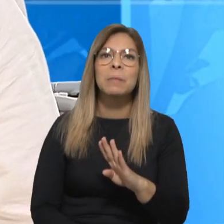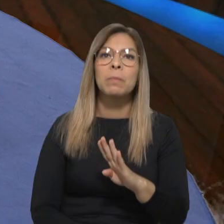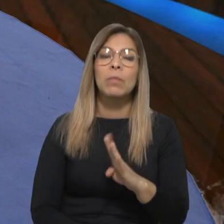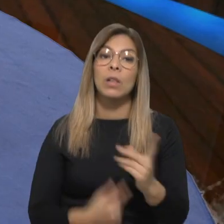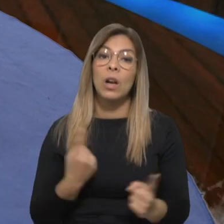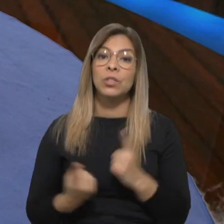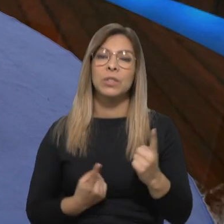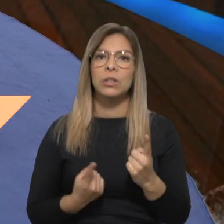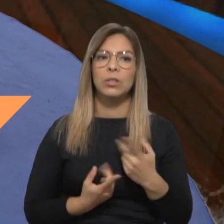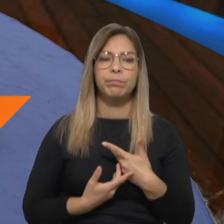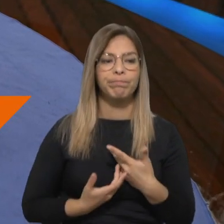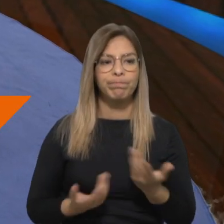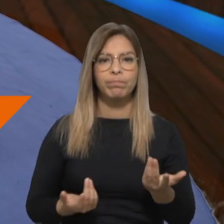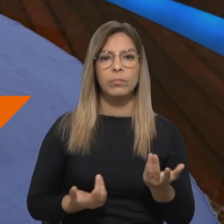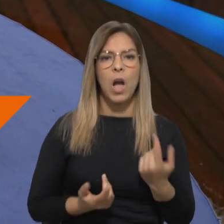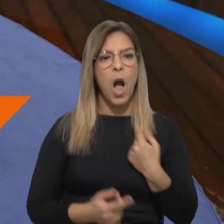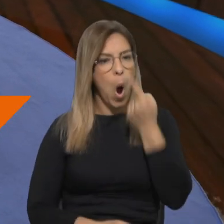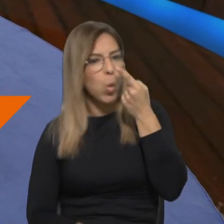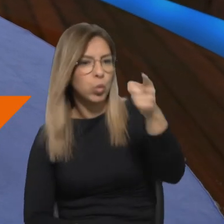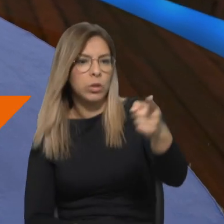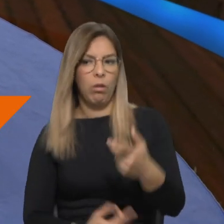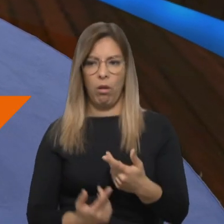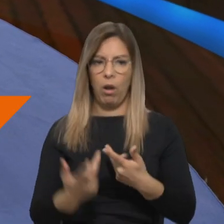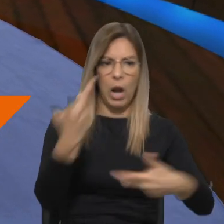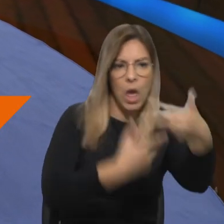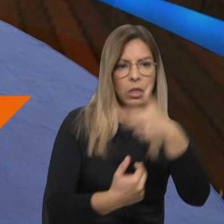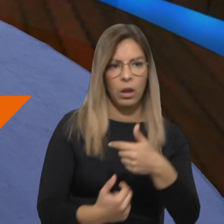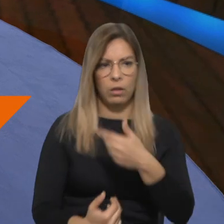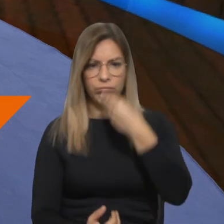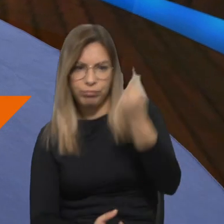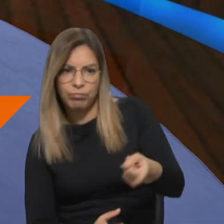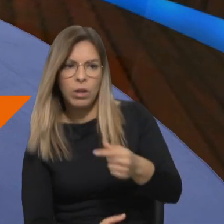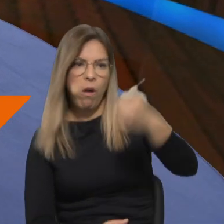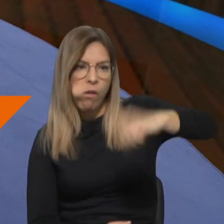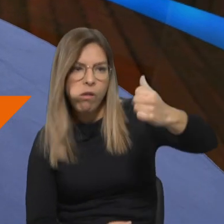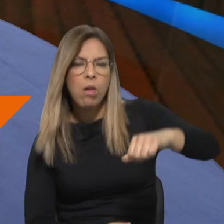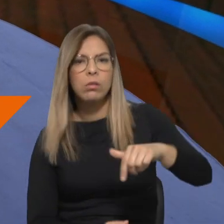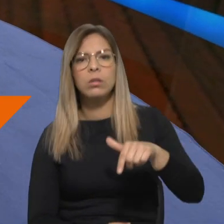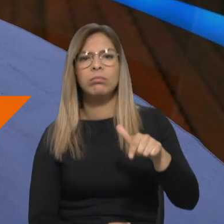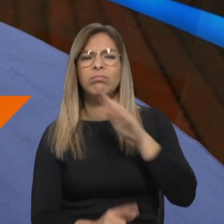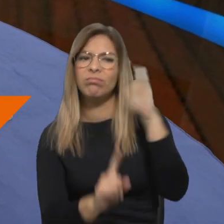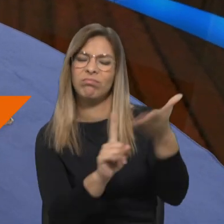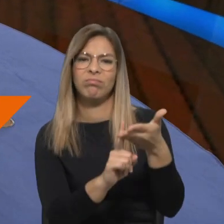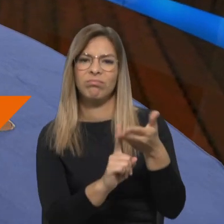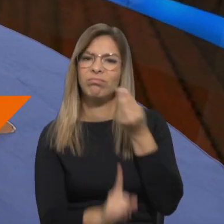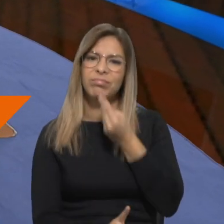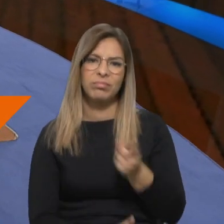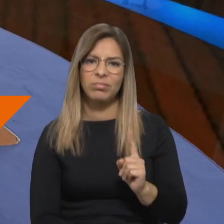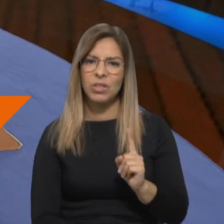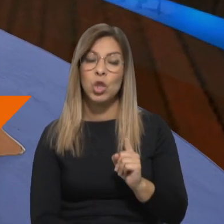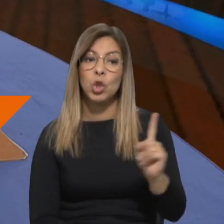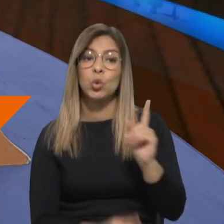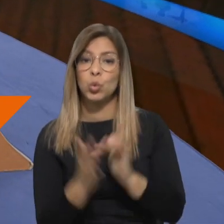coisas de apontar o dedo, de julgar os outros, não é? E Jesus, de condenar os outros. E Jesus faz tudo